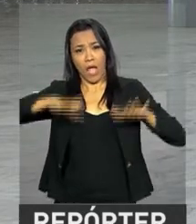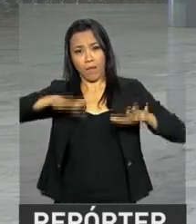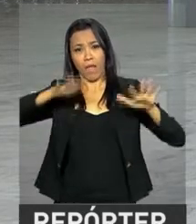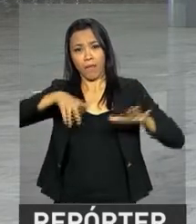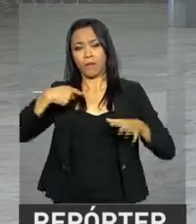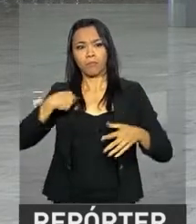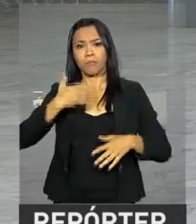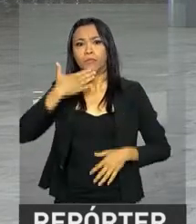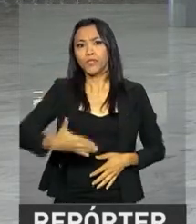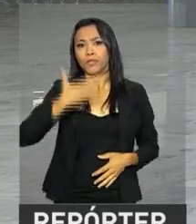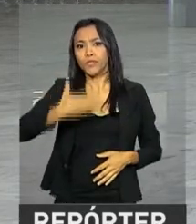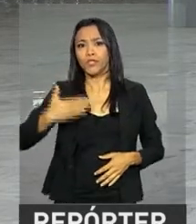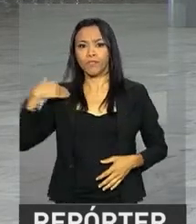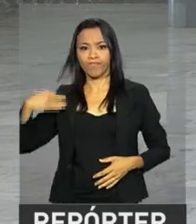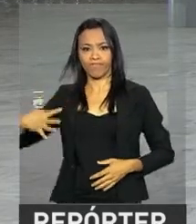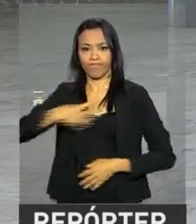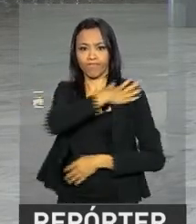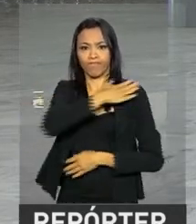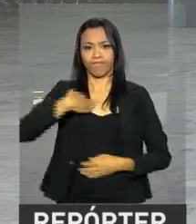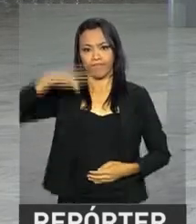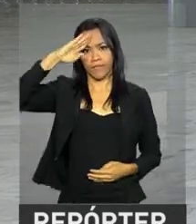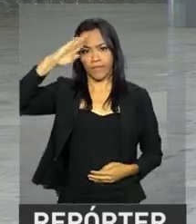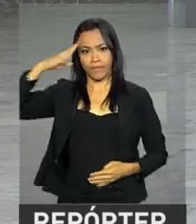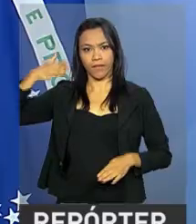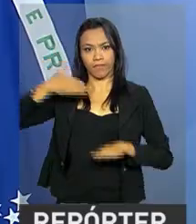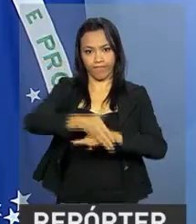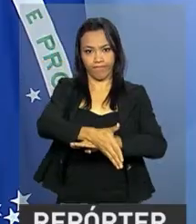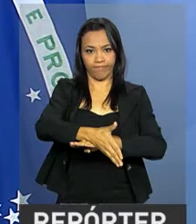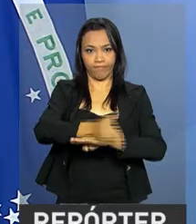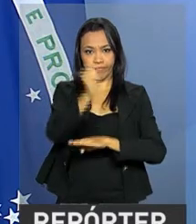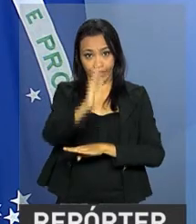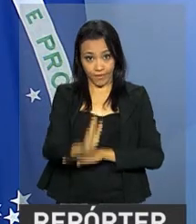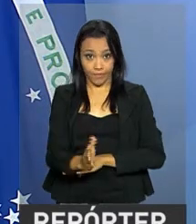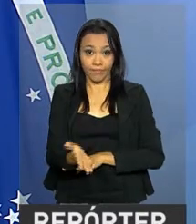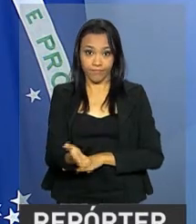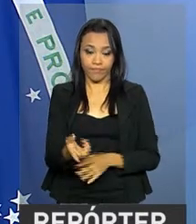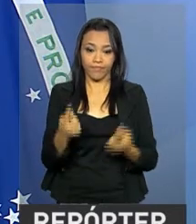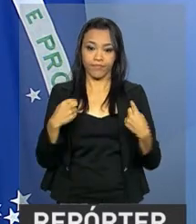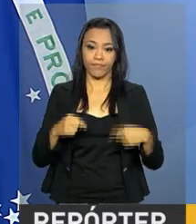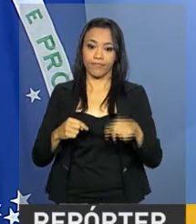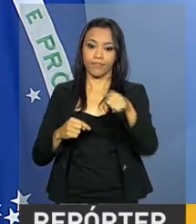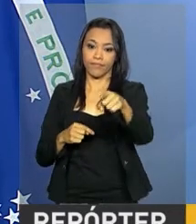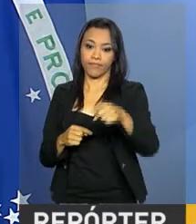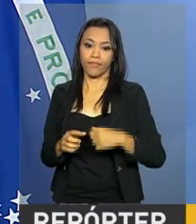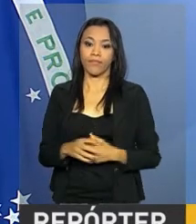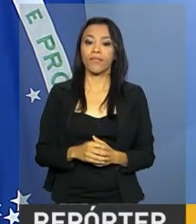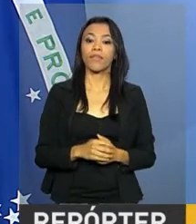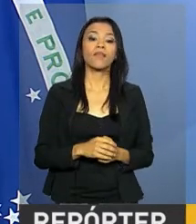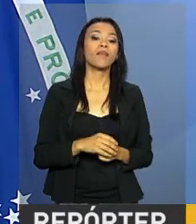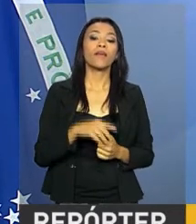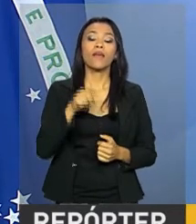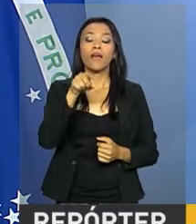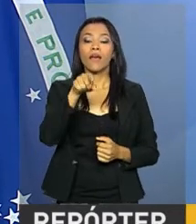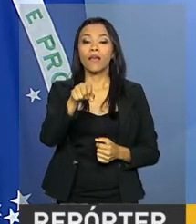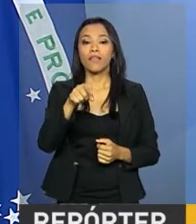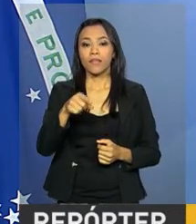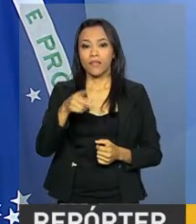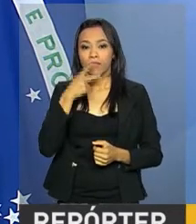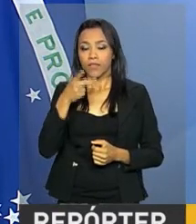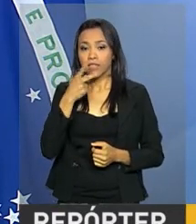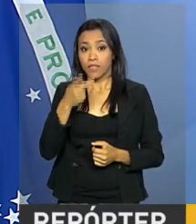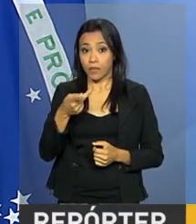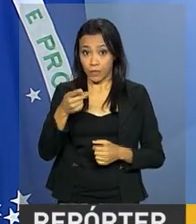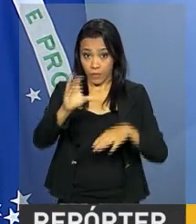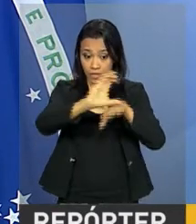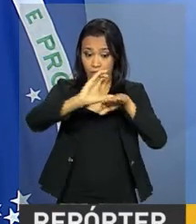intervenção militar no país vamos ver a inflação representa uma afronta à instituição que representa a